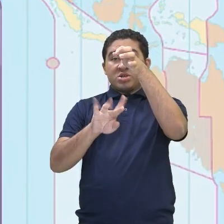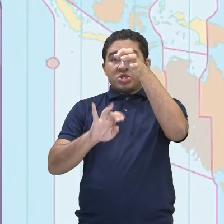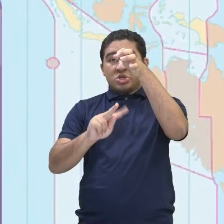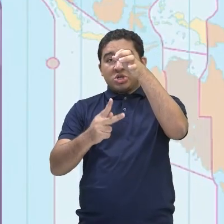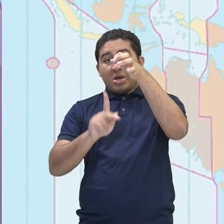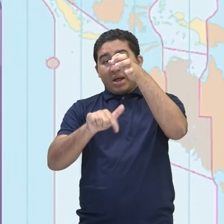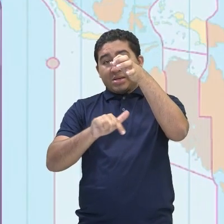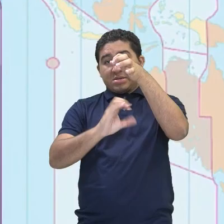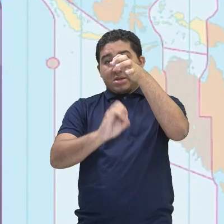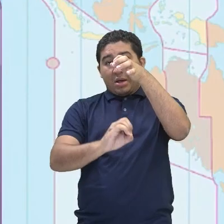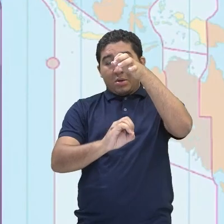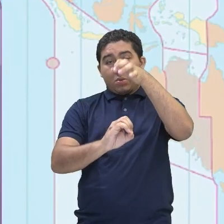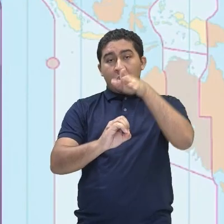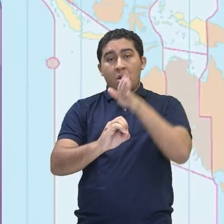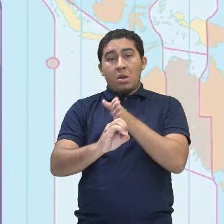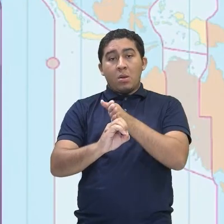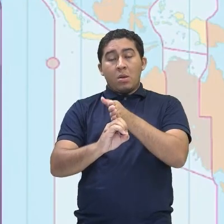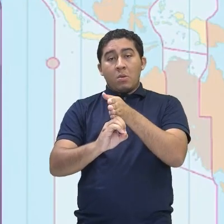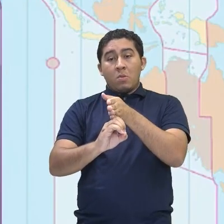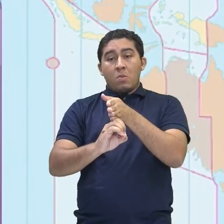para o lado